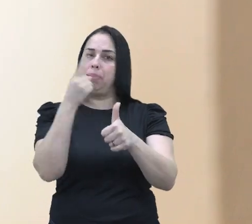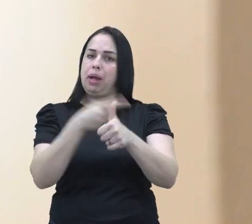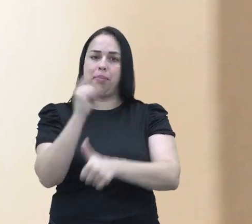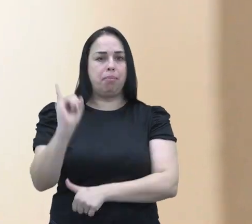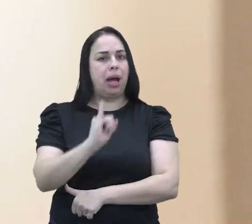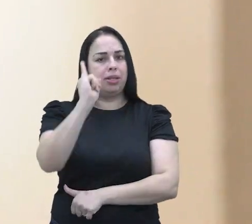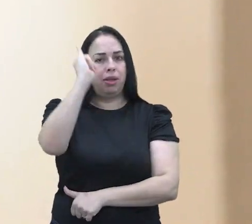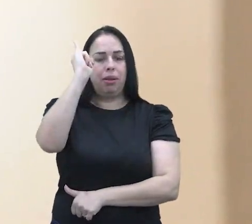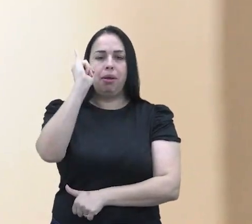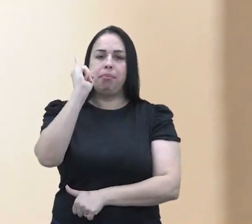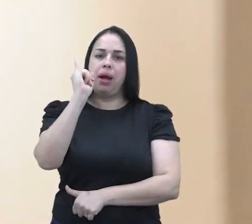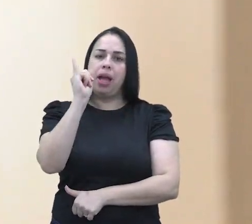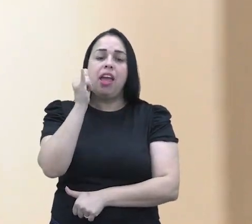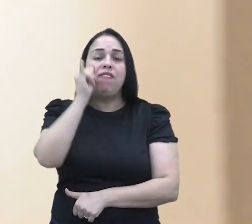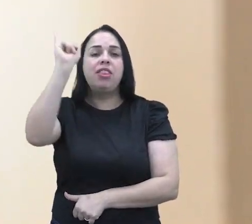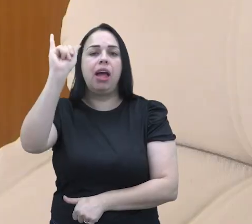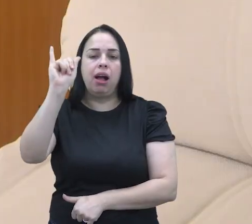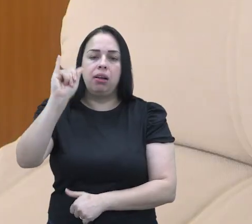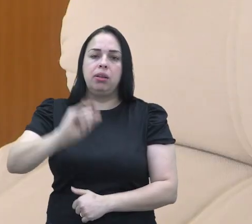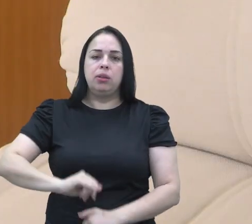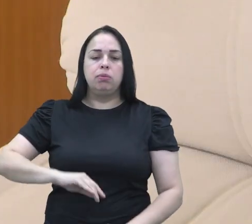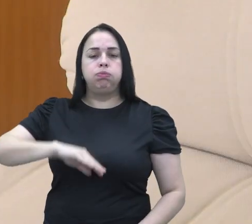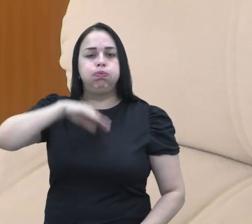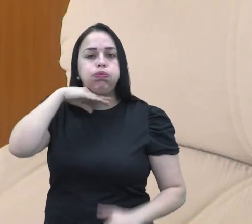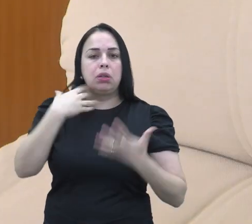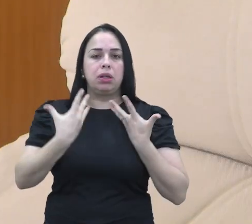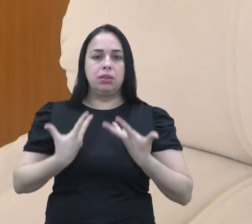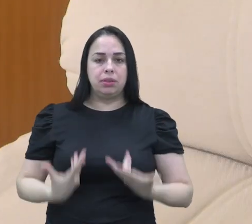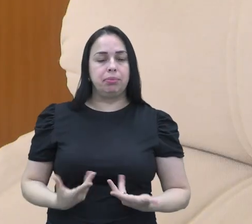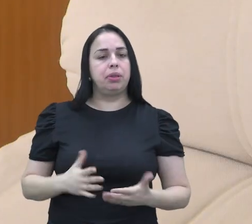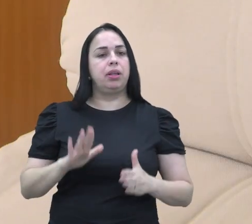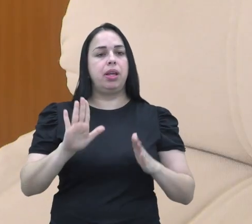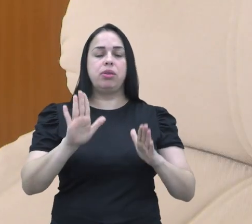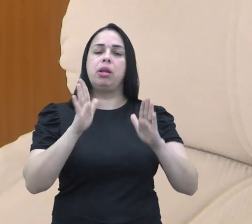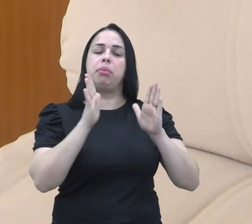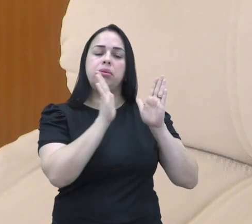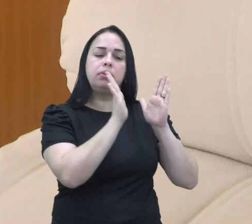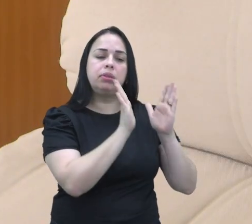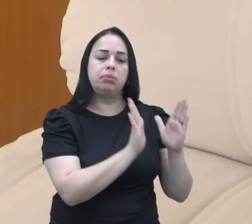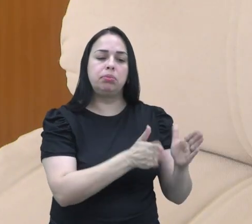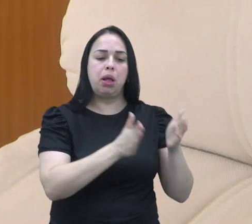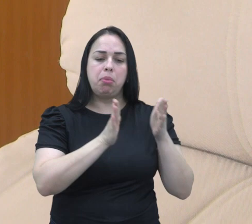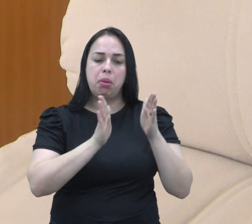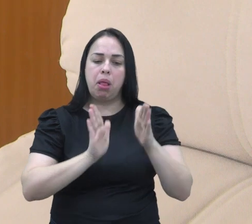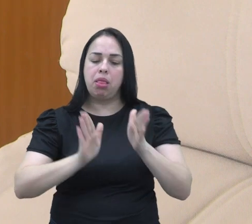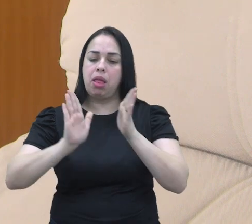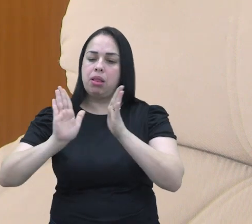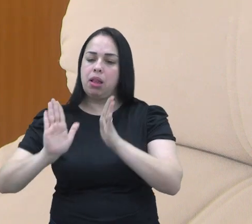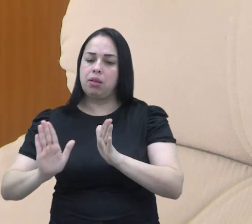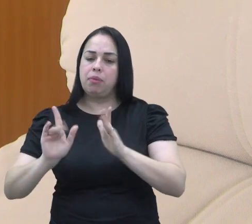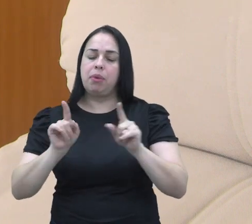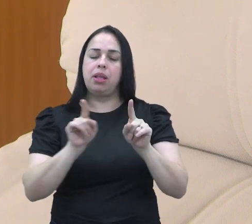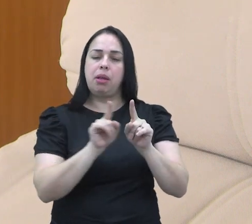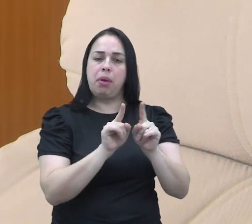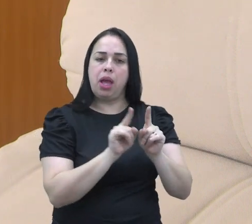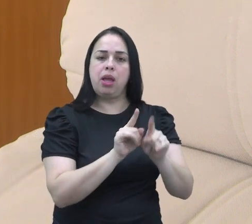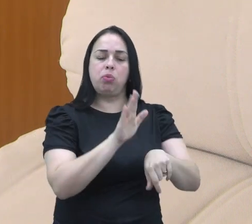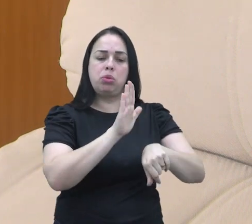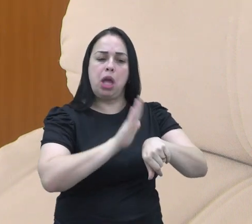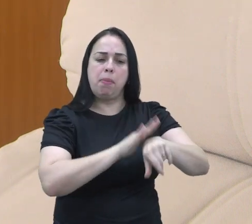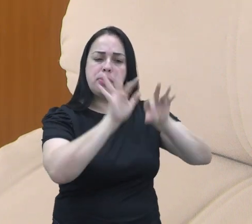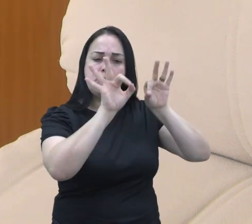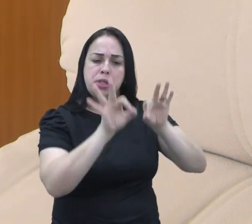de enfrentar o esgotamento novamente. Eu procuro fazer tudo no meu tempo, eu uso o tempo de qualidade